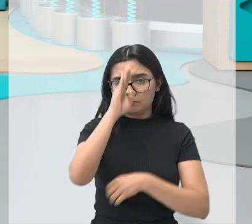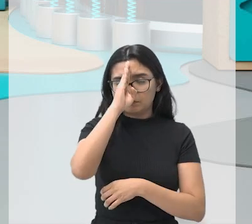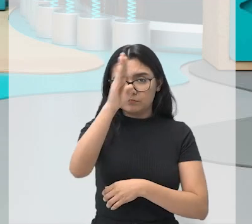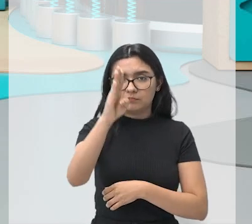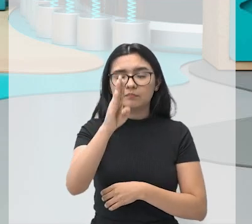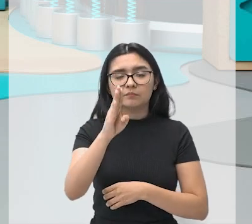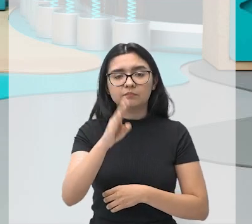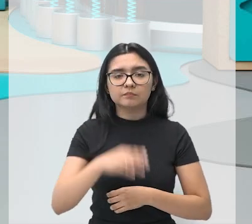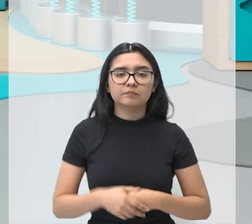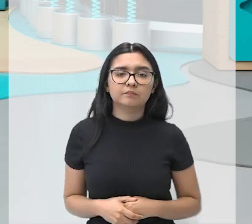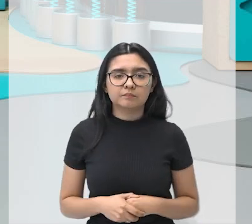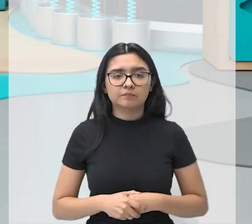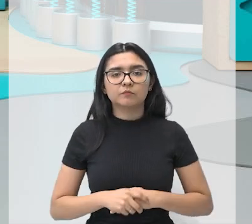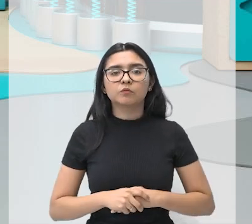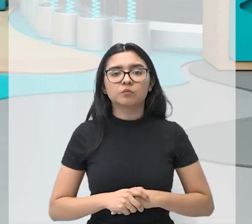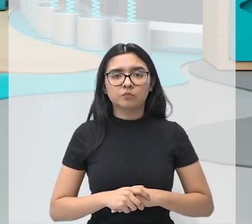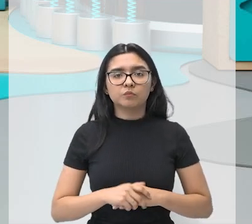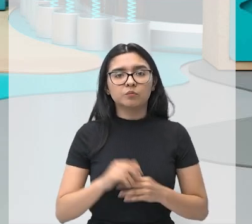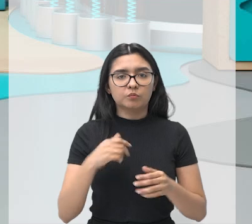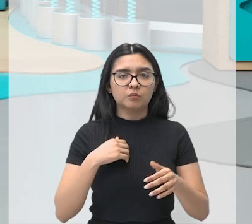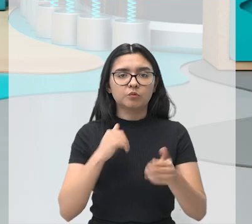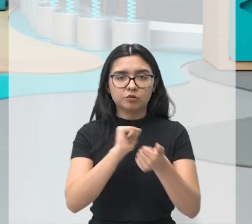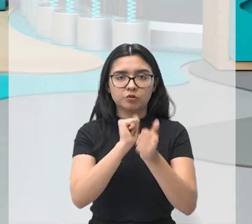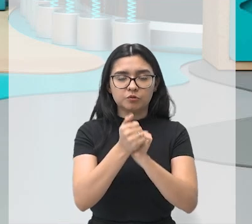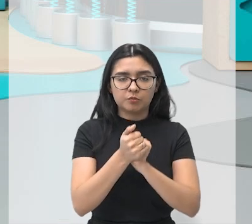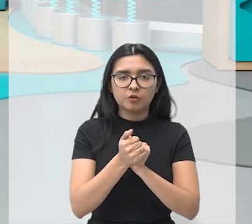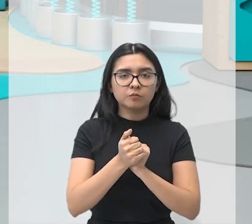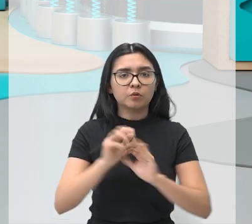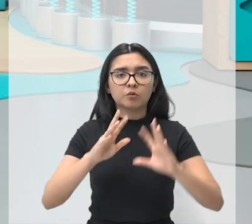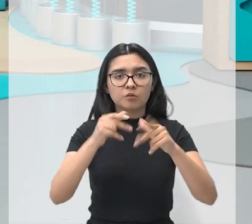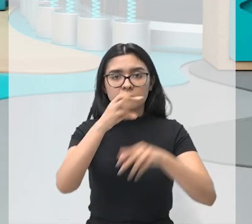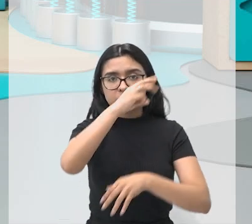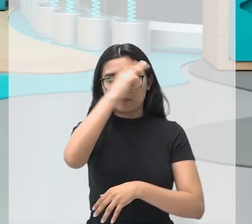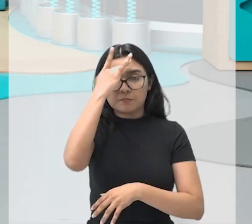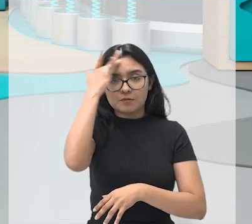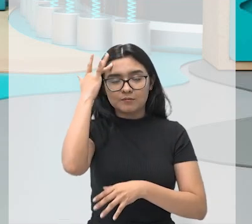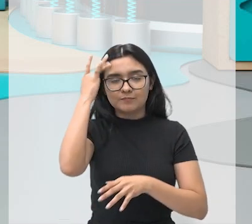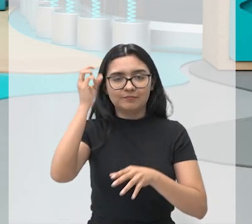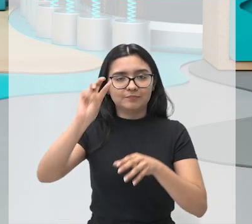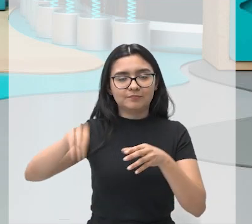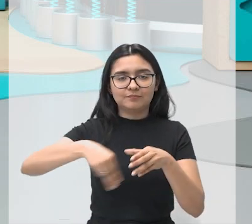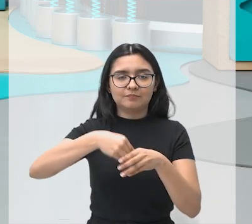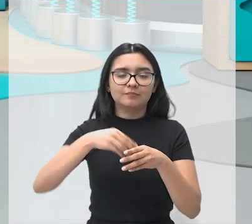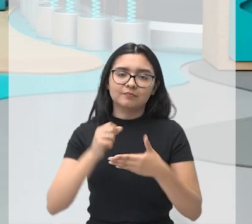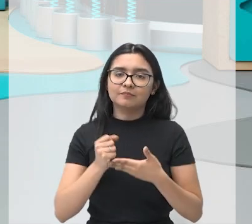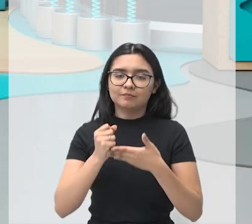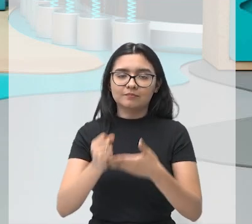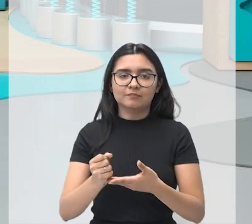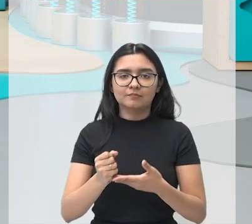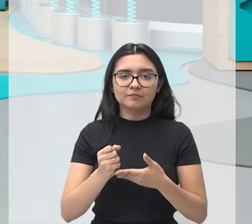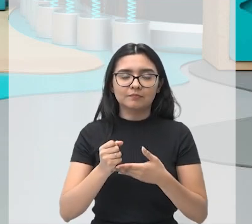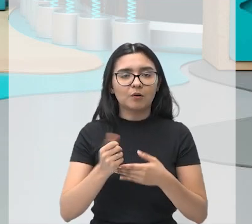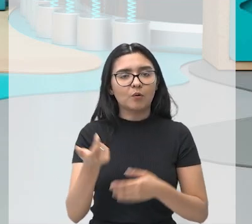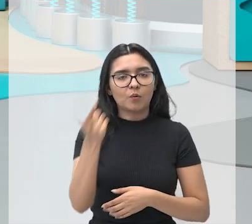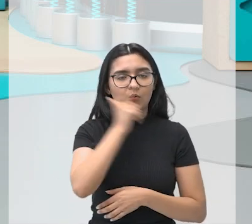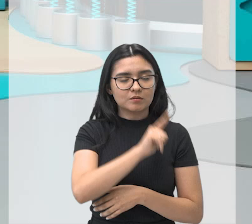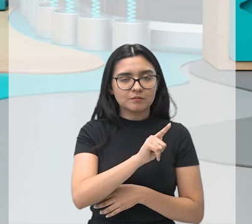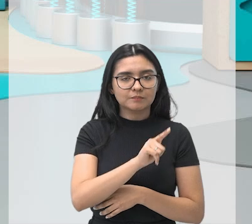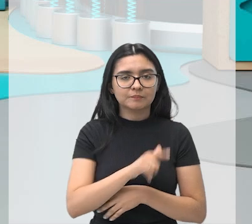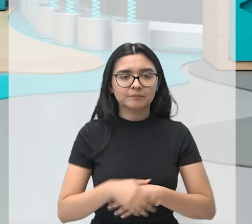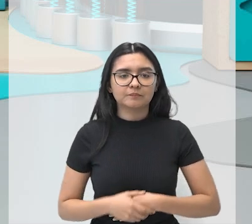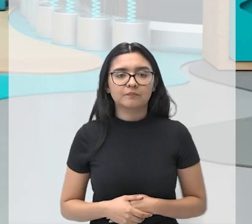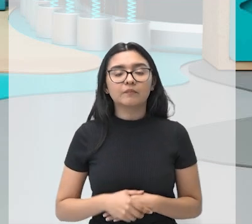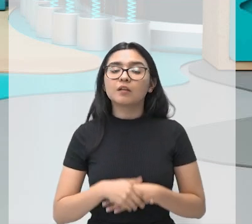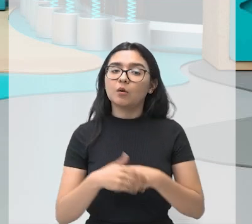mini-atletismo, onde todos os membros da equipe, eles darão sua contribuição para os resultados. A